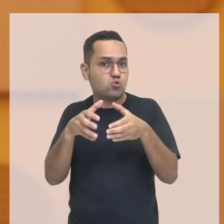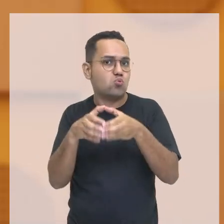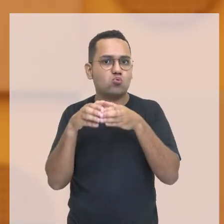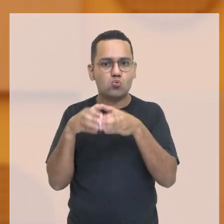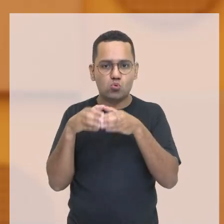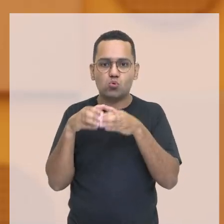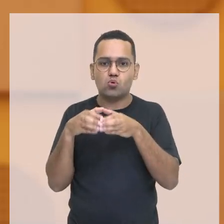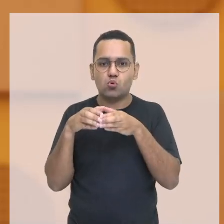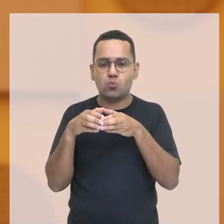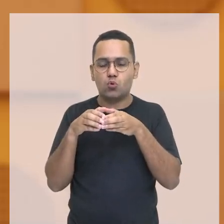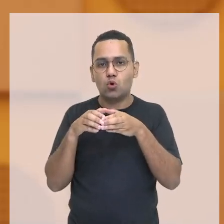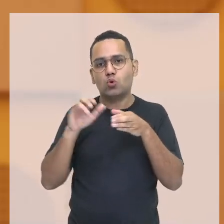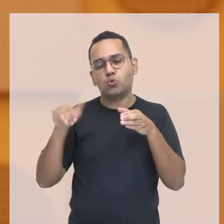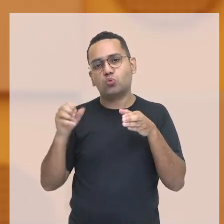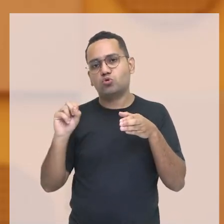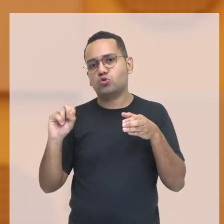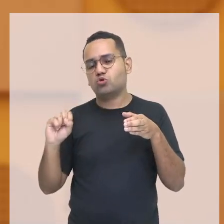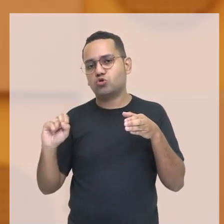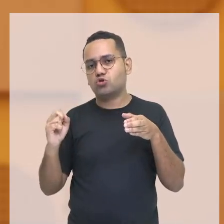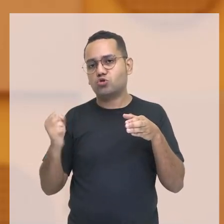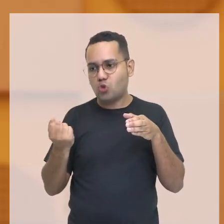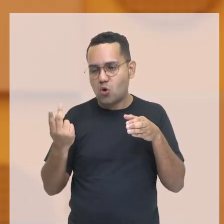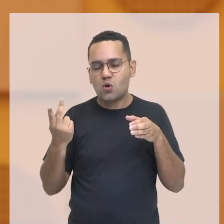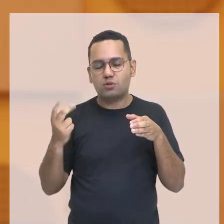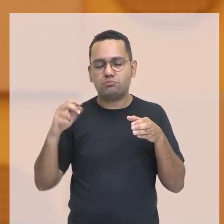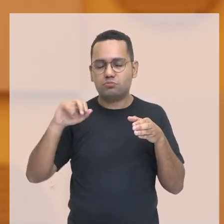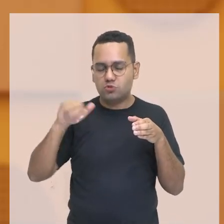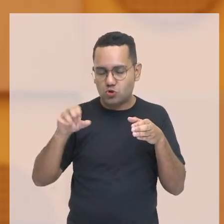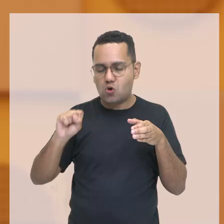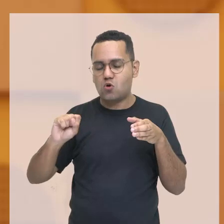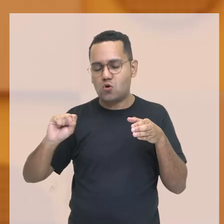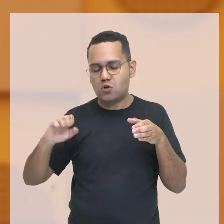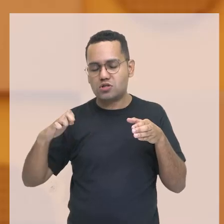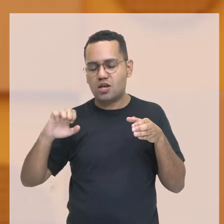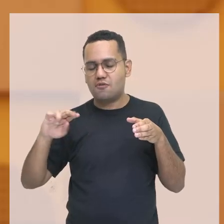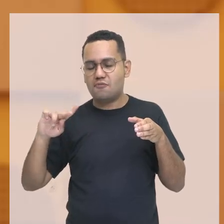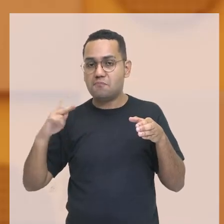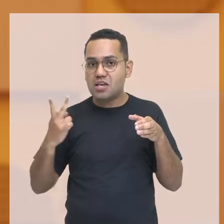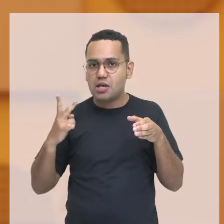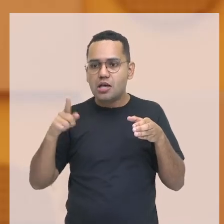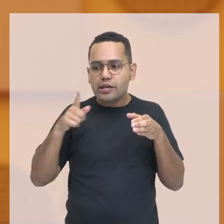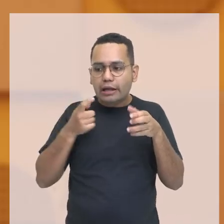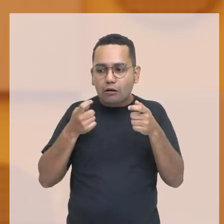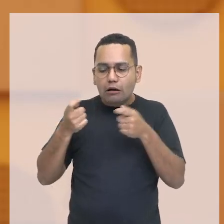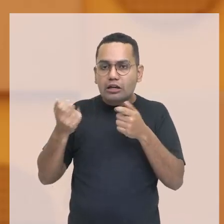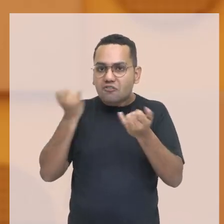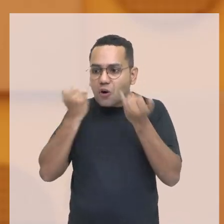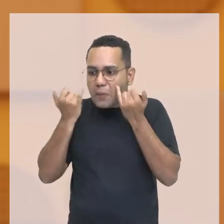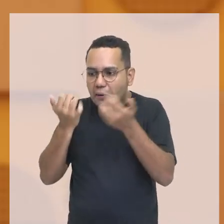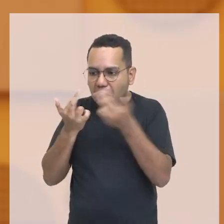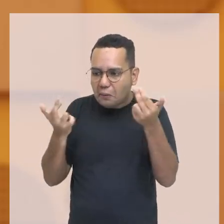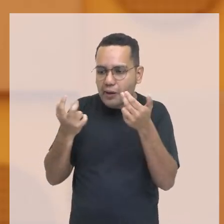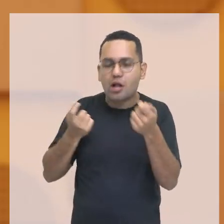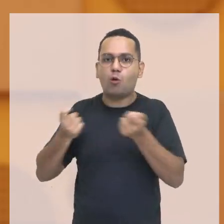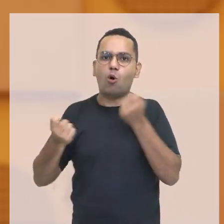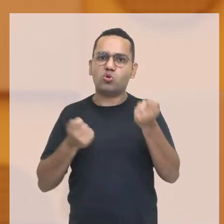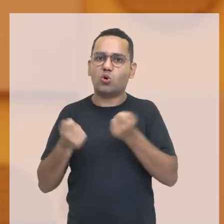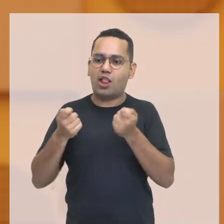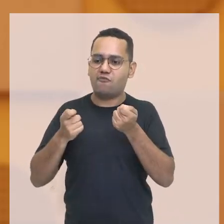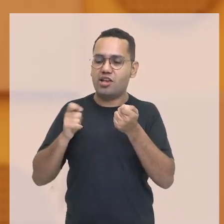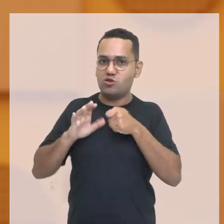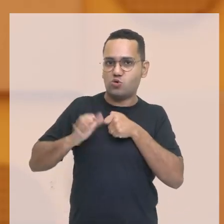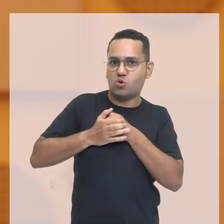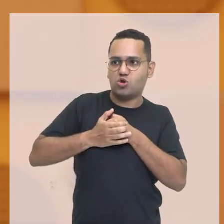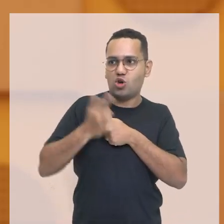liderança do Goebbels, em que ele manipulava as informações. Certo? Outra situação que nós vamos observar dentro